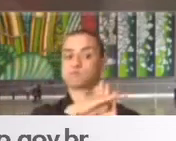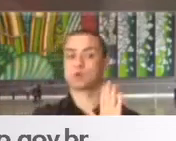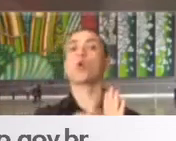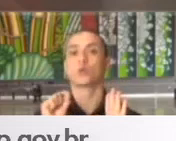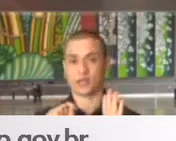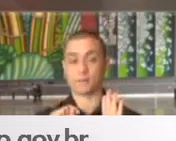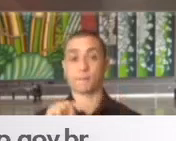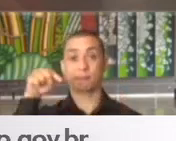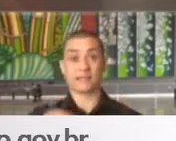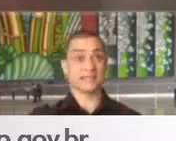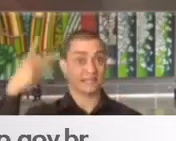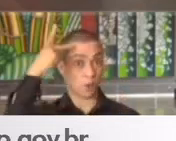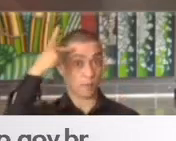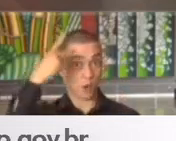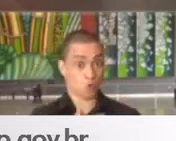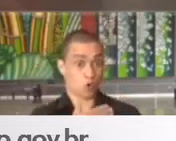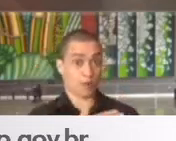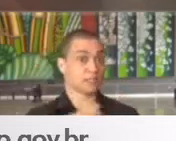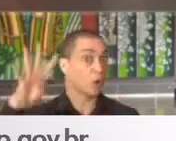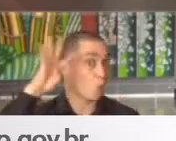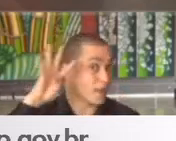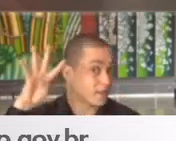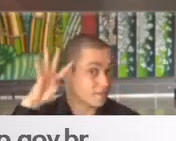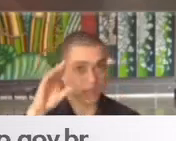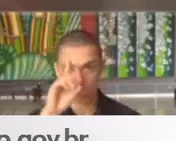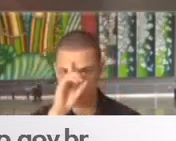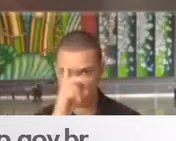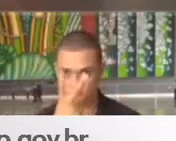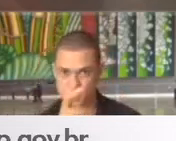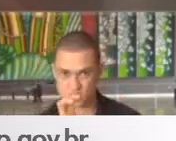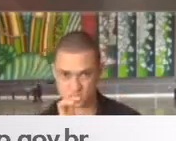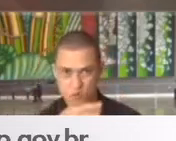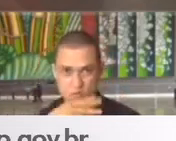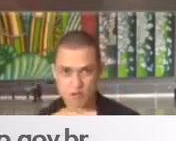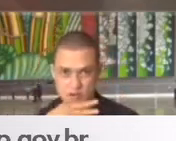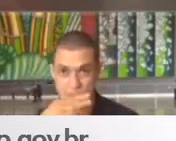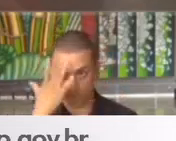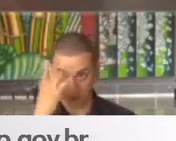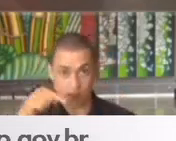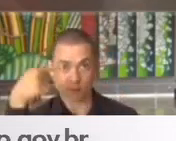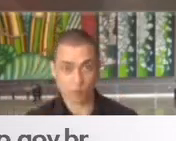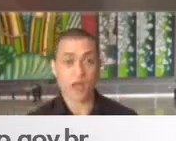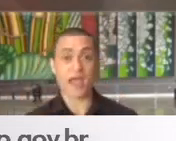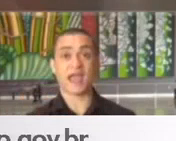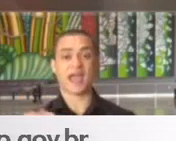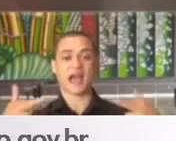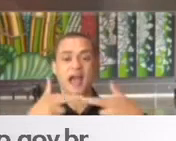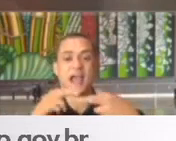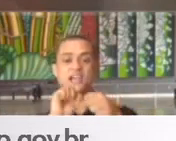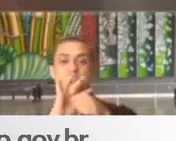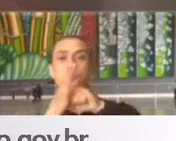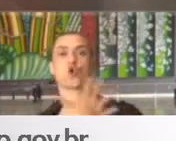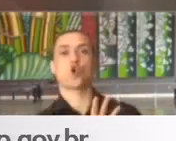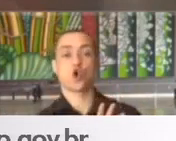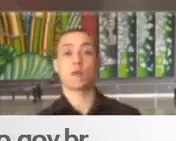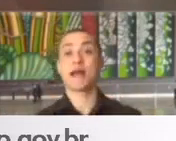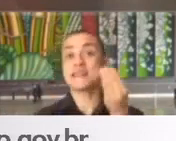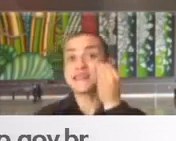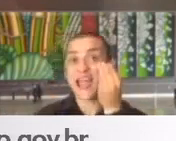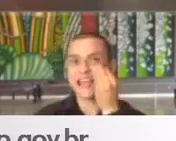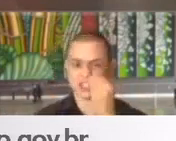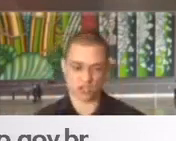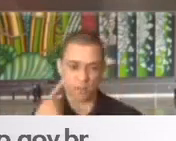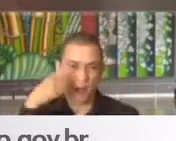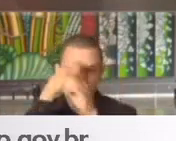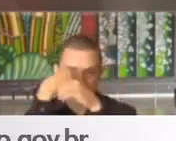de quarta-feira, dia 25, depois de amanhã, a rede Corona de testes com capacidade para realizar